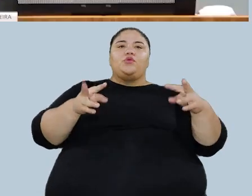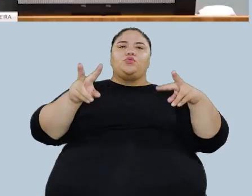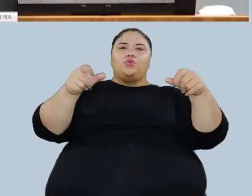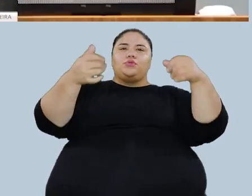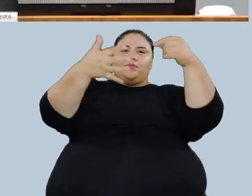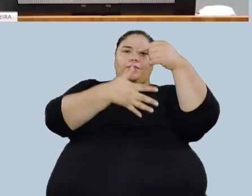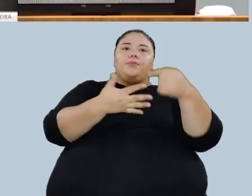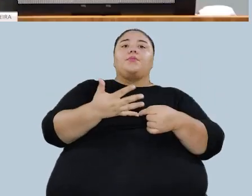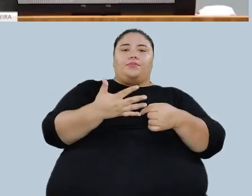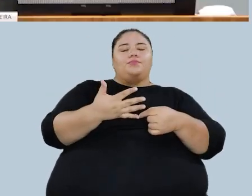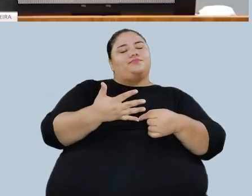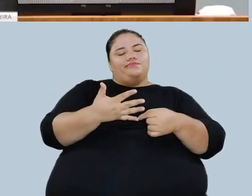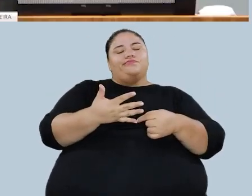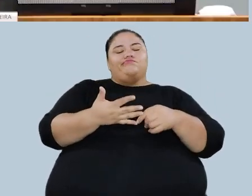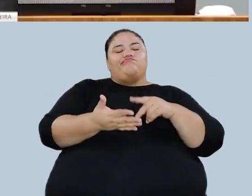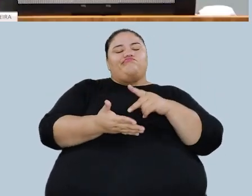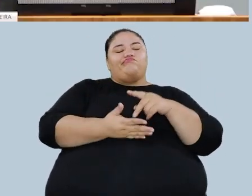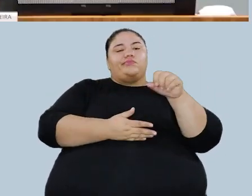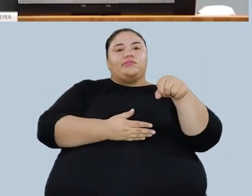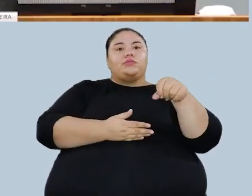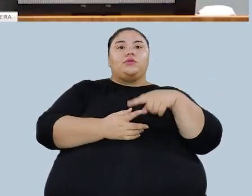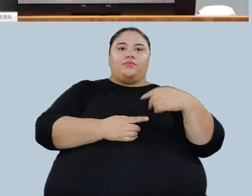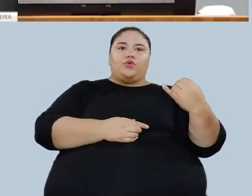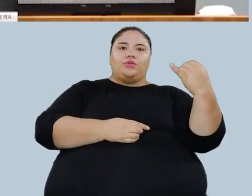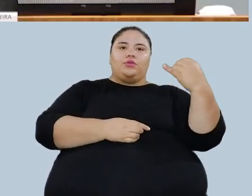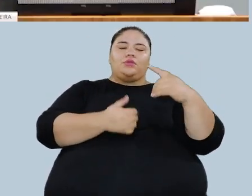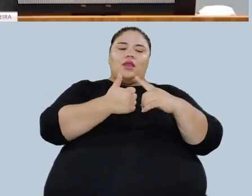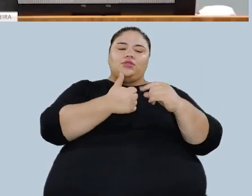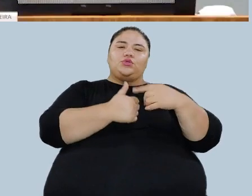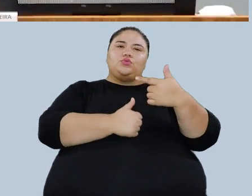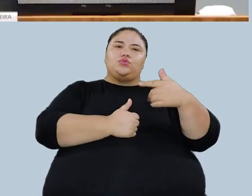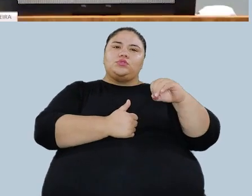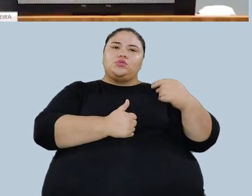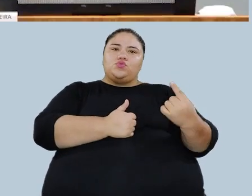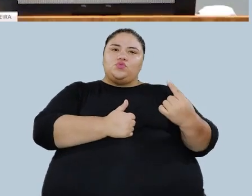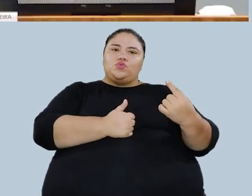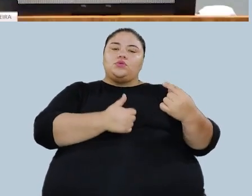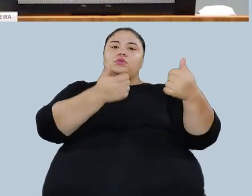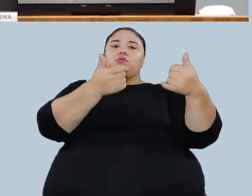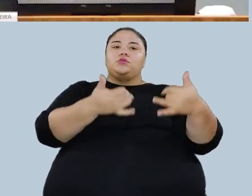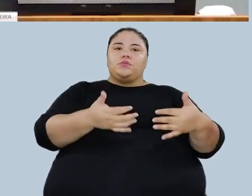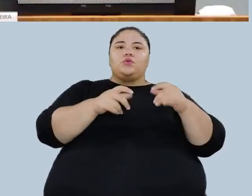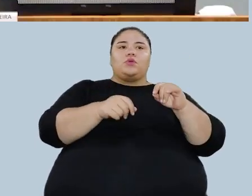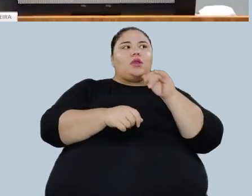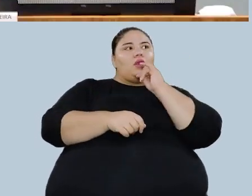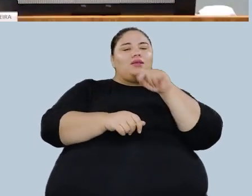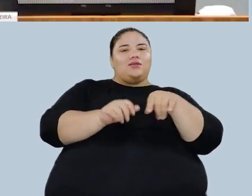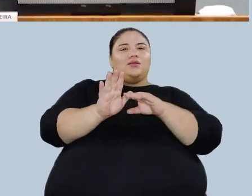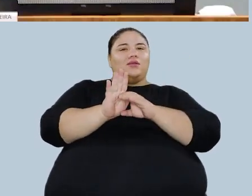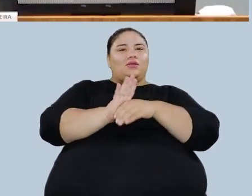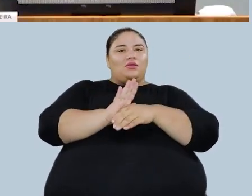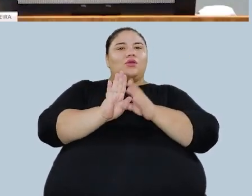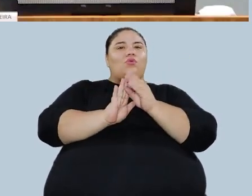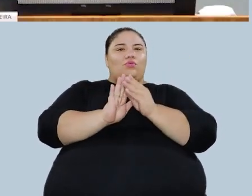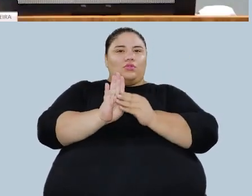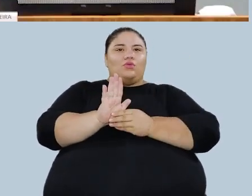essas questões, elas são, sim, muito importantes. O artigo 201, que trata desse